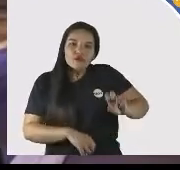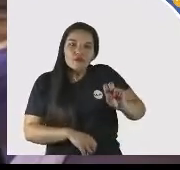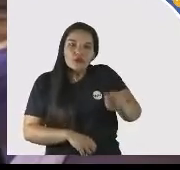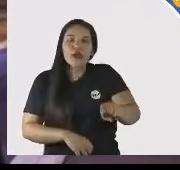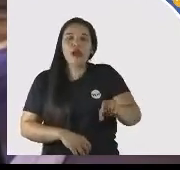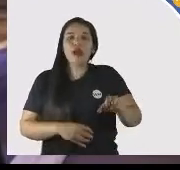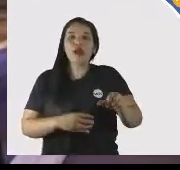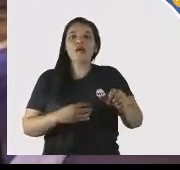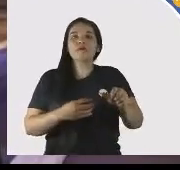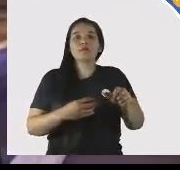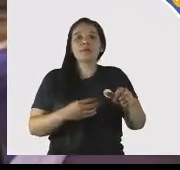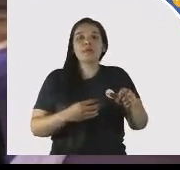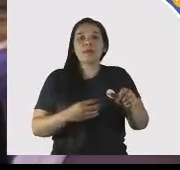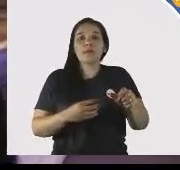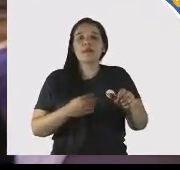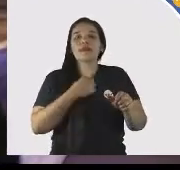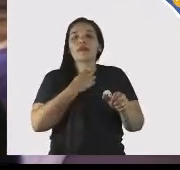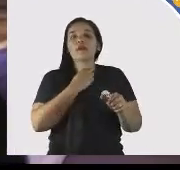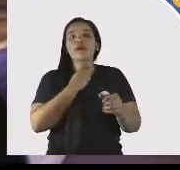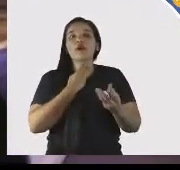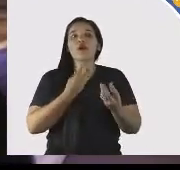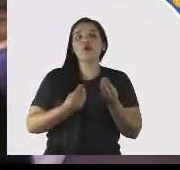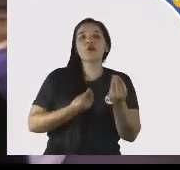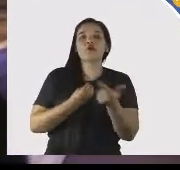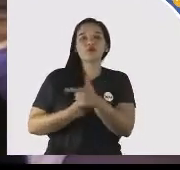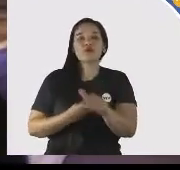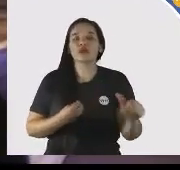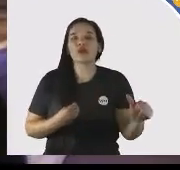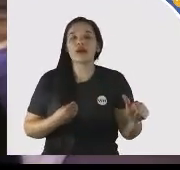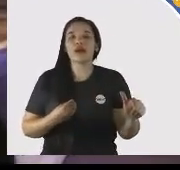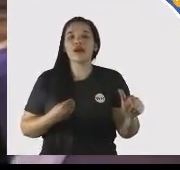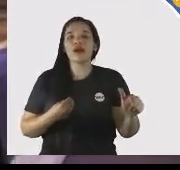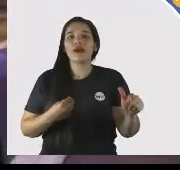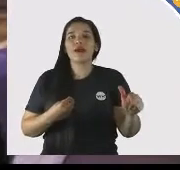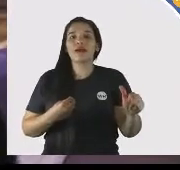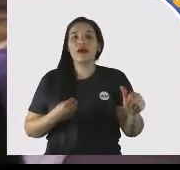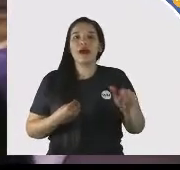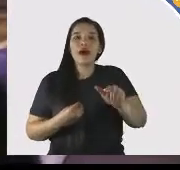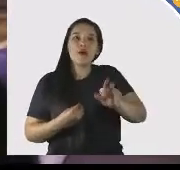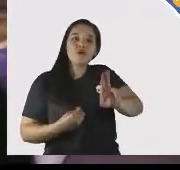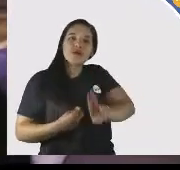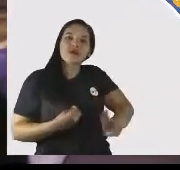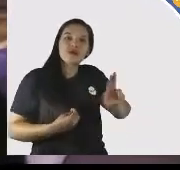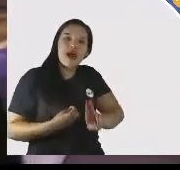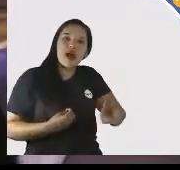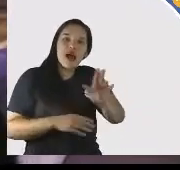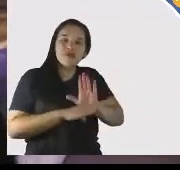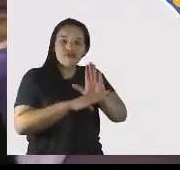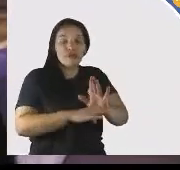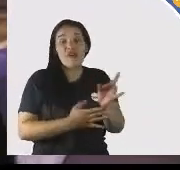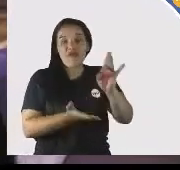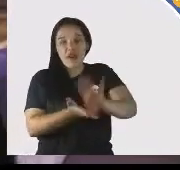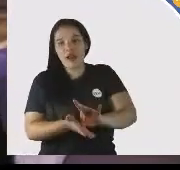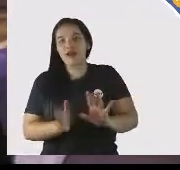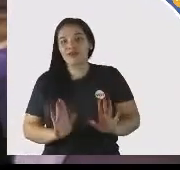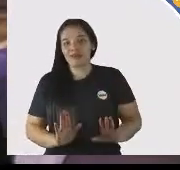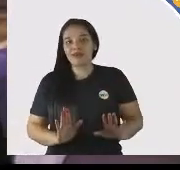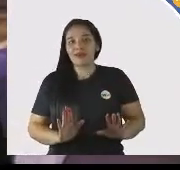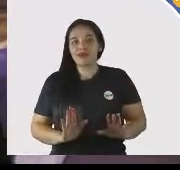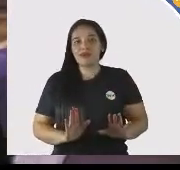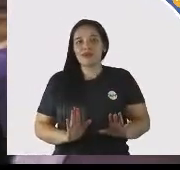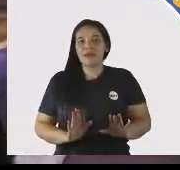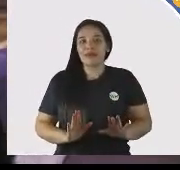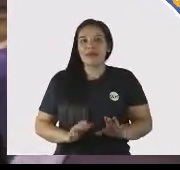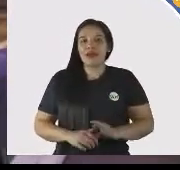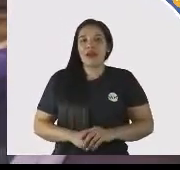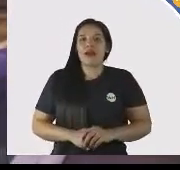conselho e Condutores porque não havia grande demanda Essa é a grande verdade isso para para os